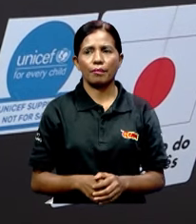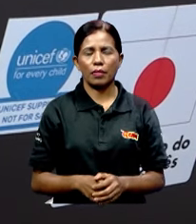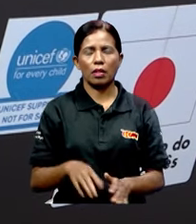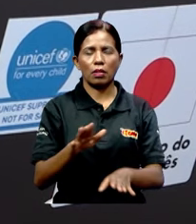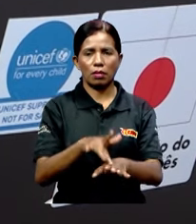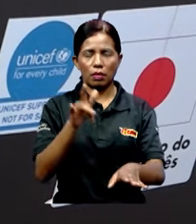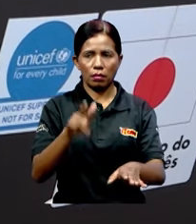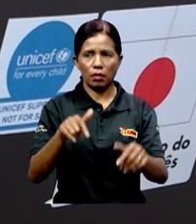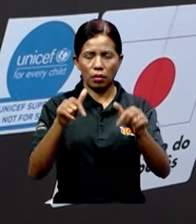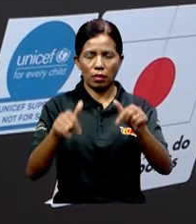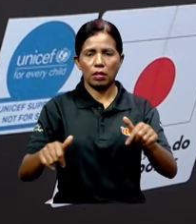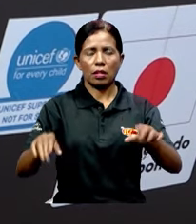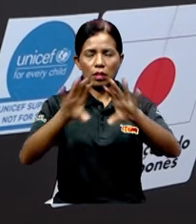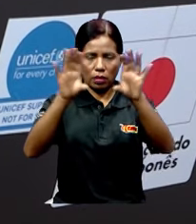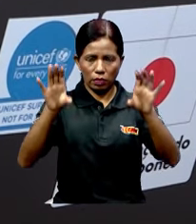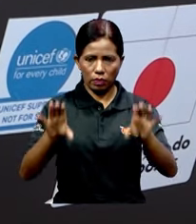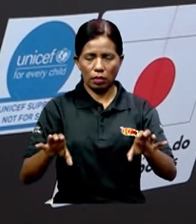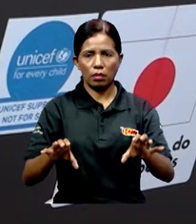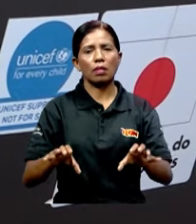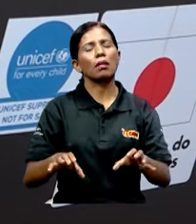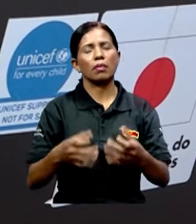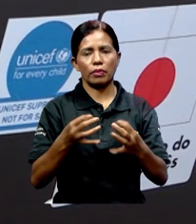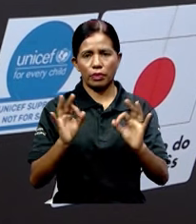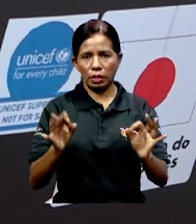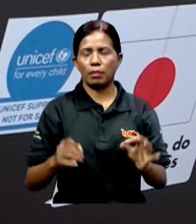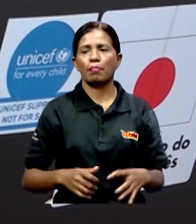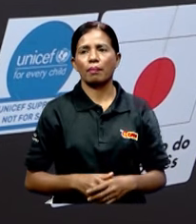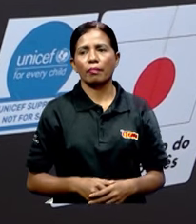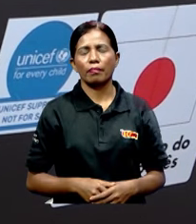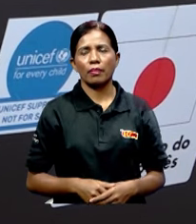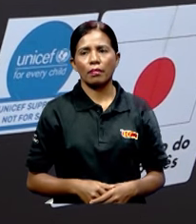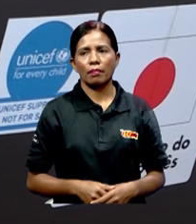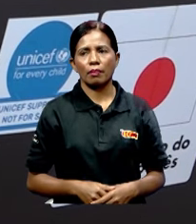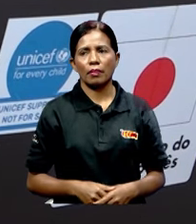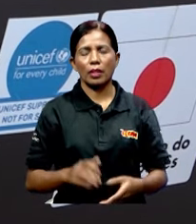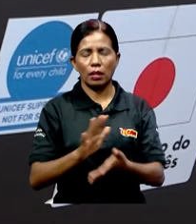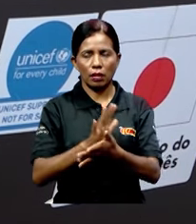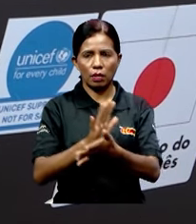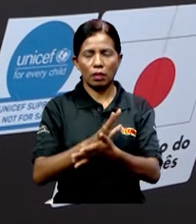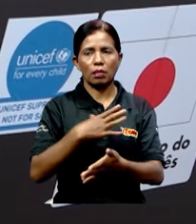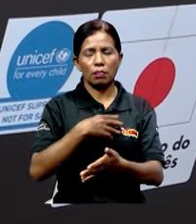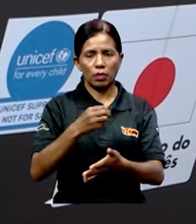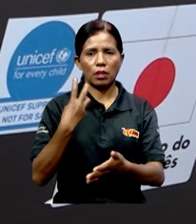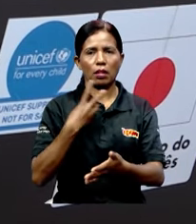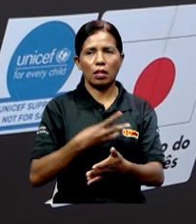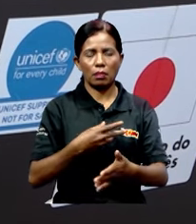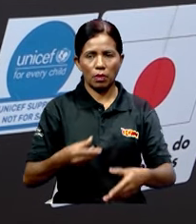ba iha, blanco ne ber ne mata. Mai be blanco ida ne be maka agora de dan sura tahan mutin ne be ma ami fomos.